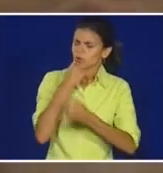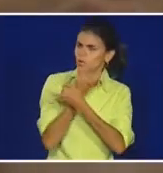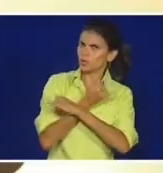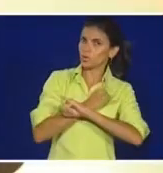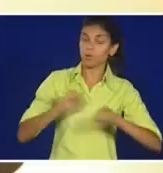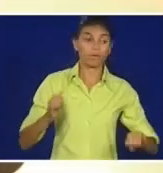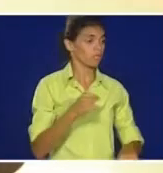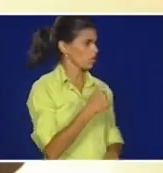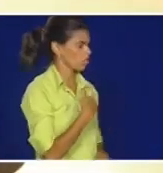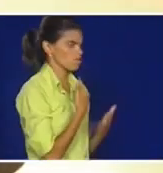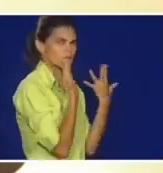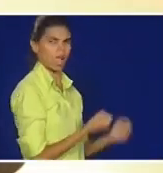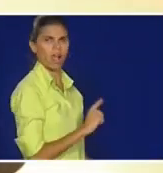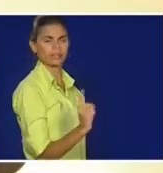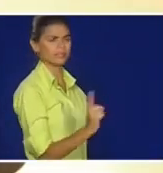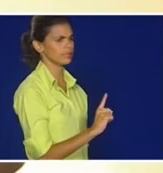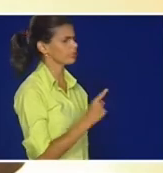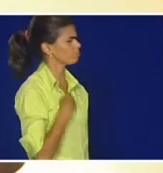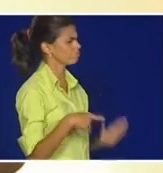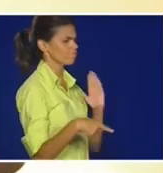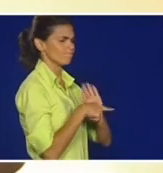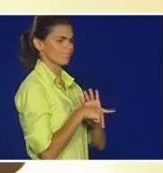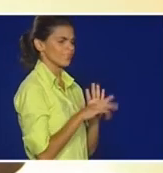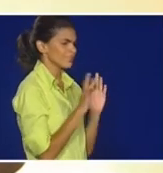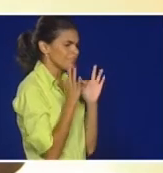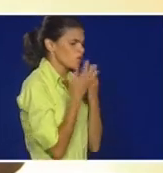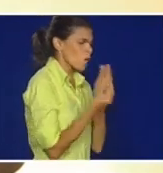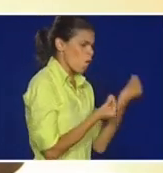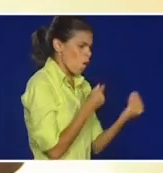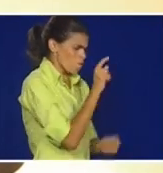a família. Eu não aceitava. Isso era